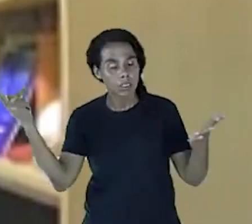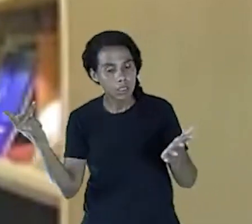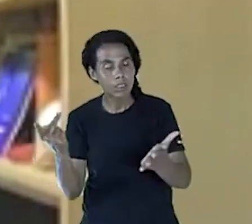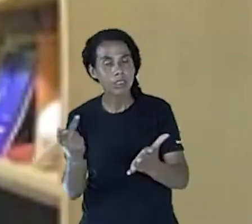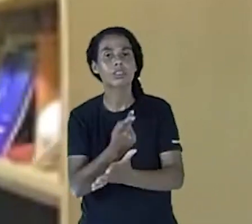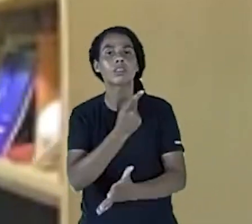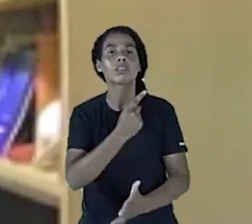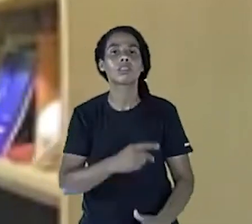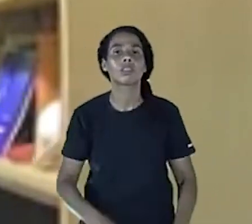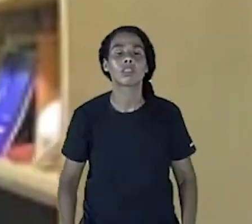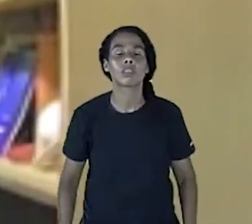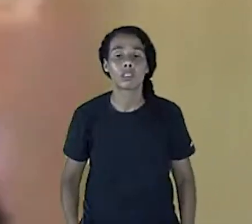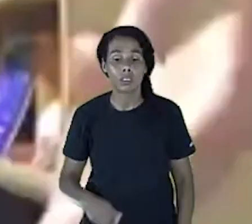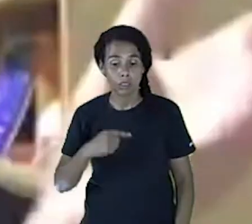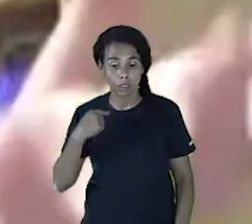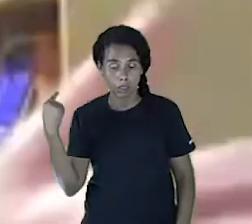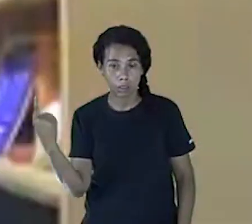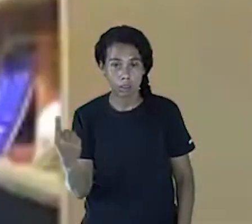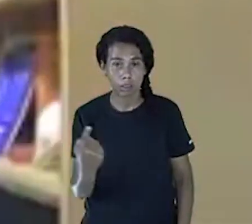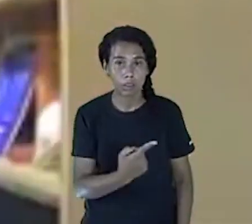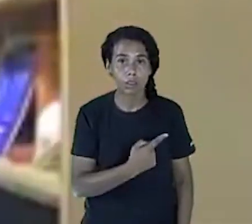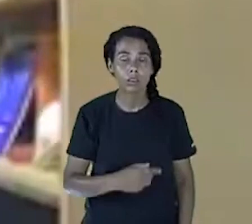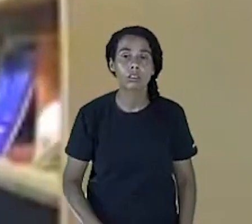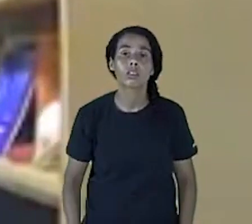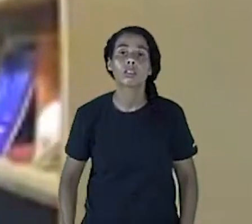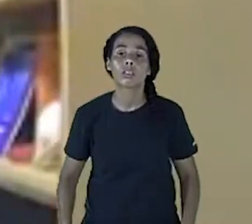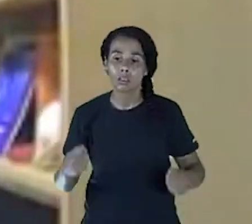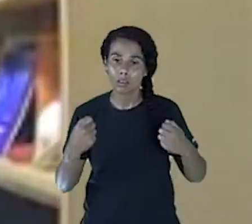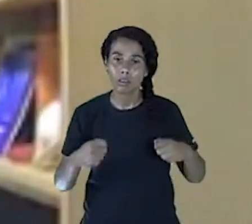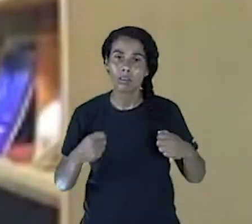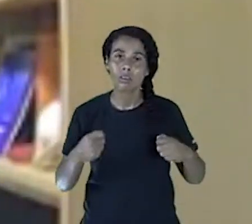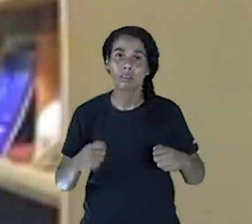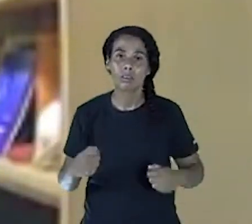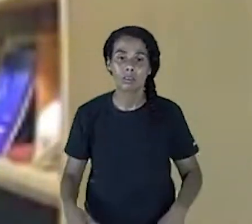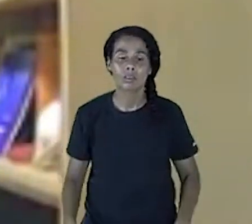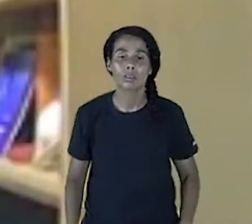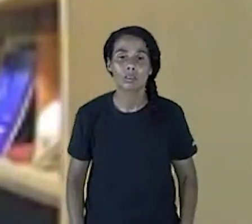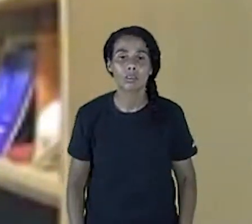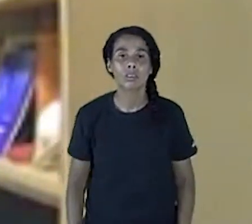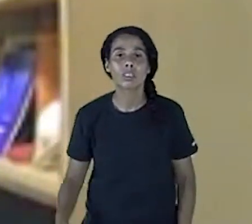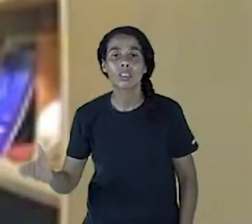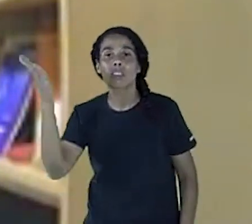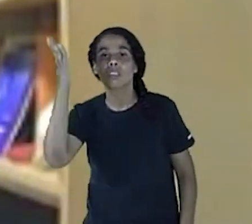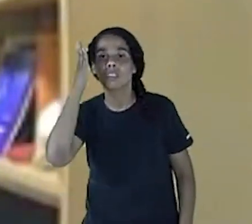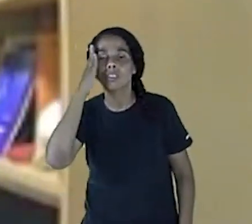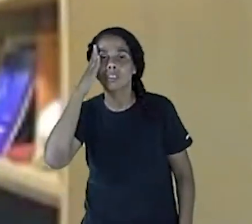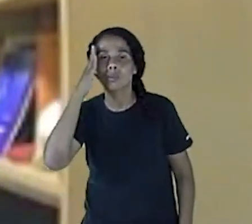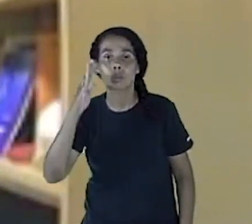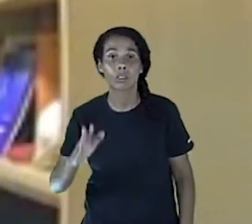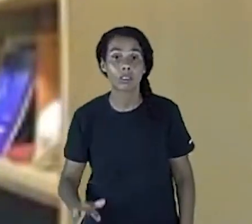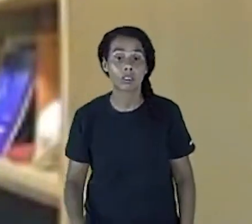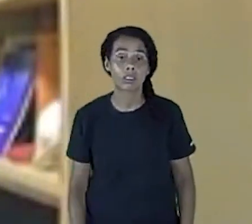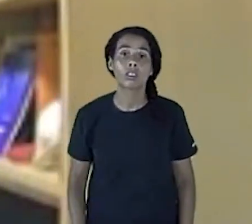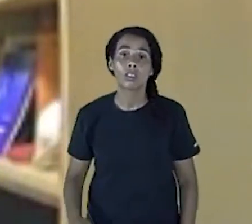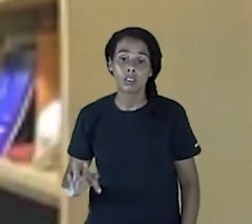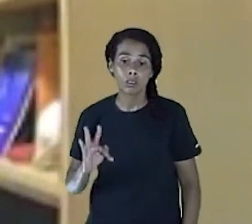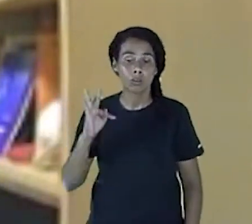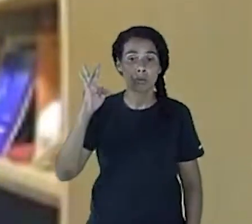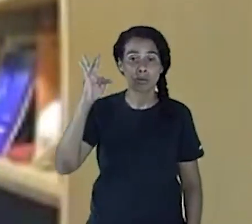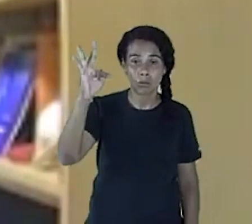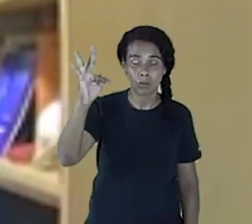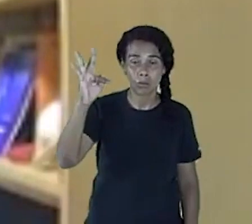precisa se preparar, porque as catástrofes podem ser muito sérias, mas eu não sou apocalíptico, não. Eu